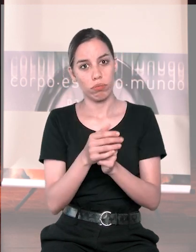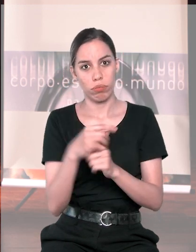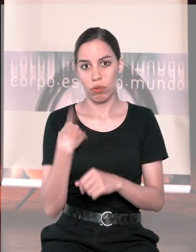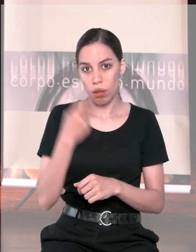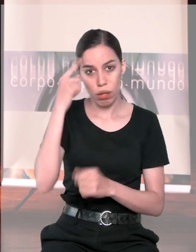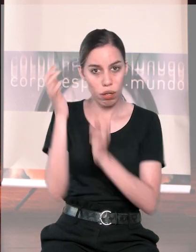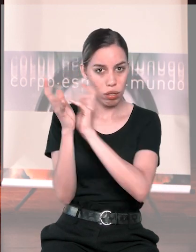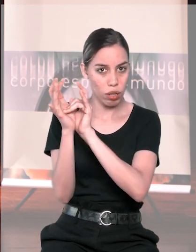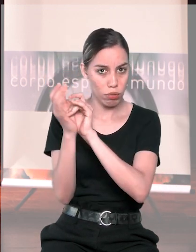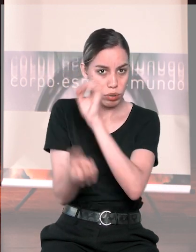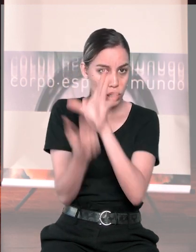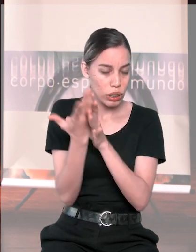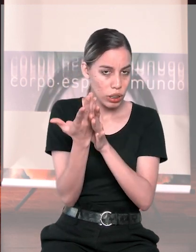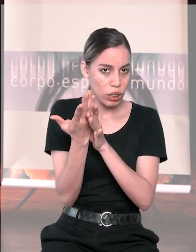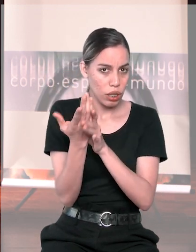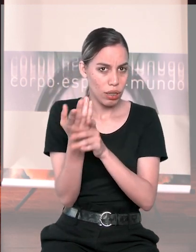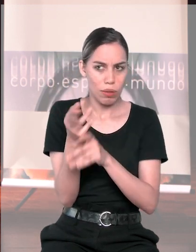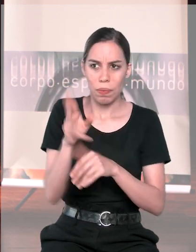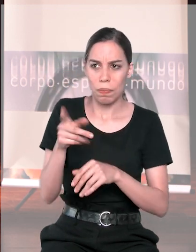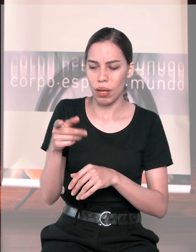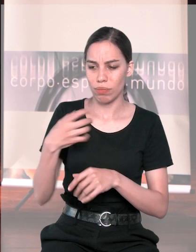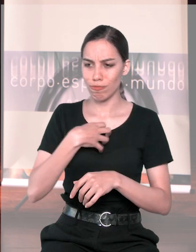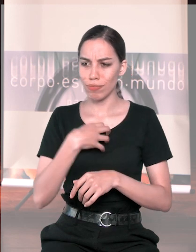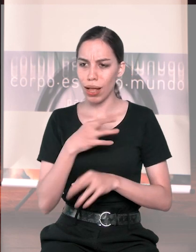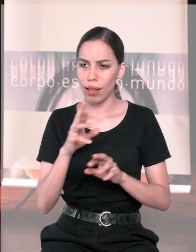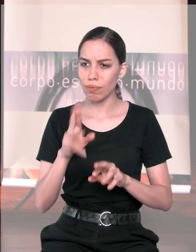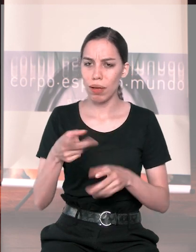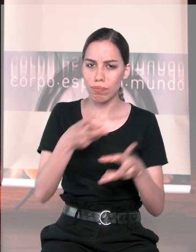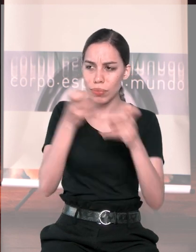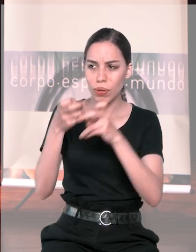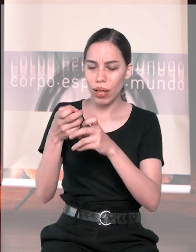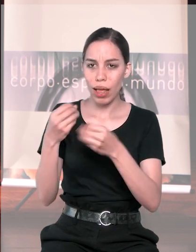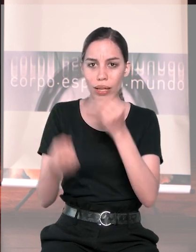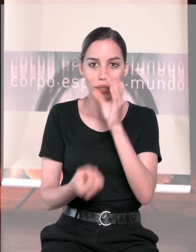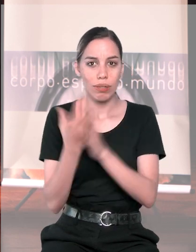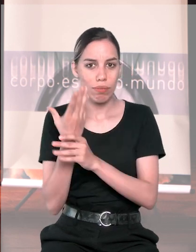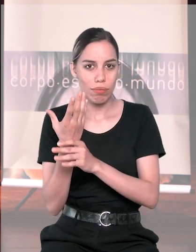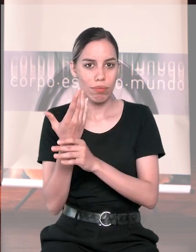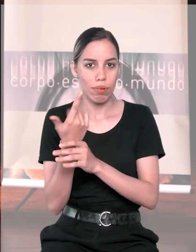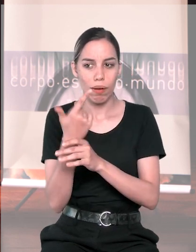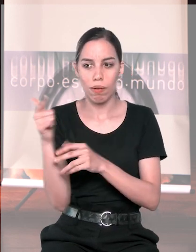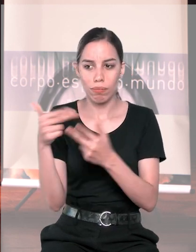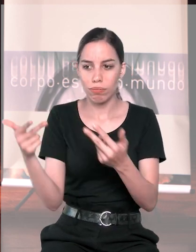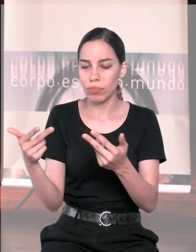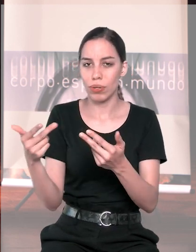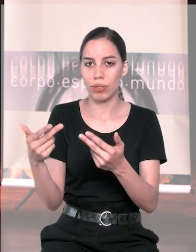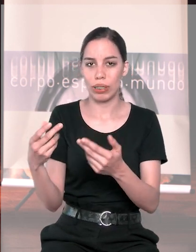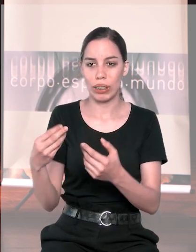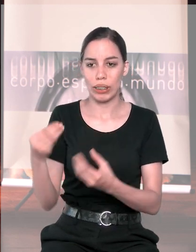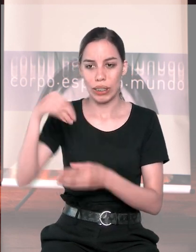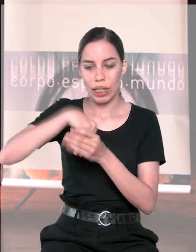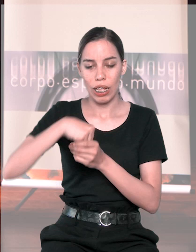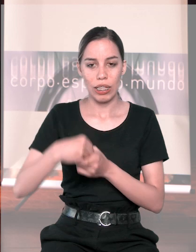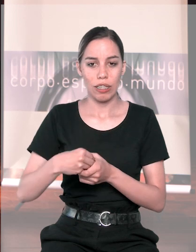é nenhuma sensação, nenhuma percepção. O que a gente faz é criar estruturas dentro de experiências sensíveis. Só